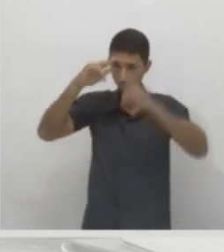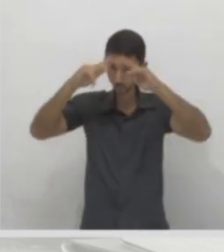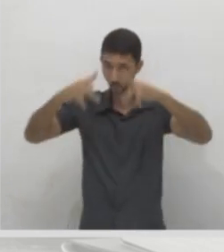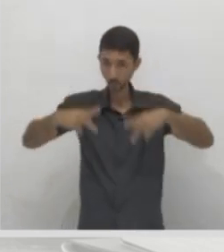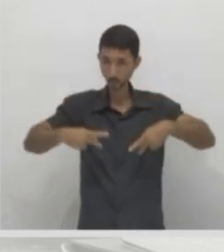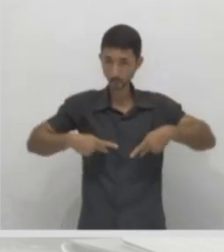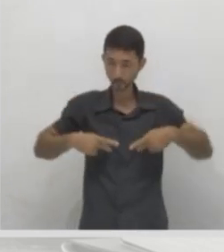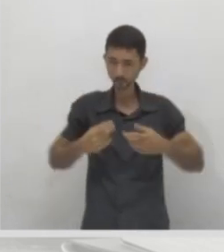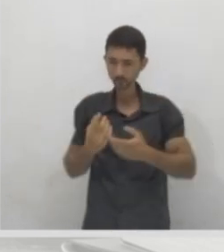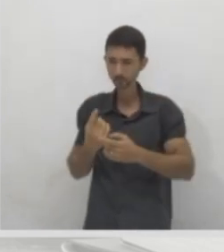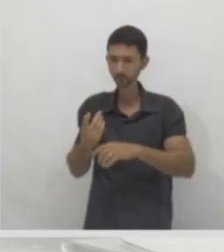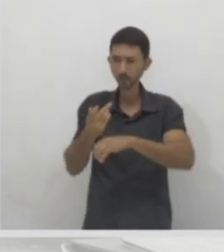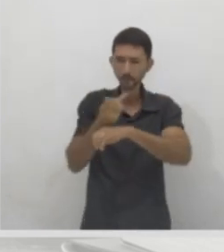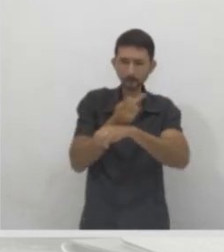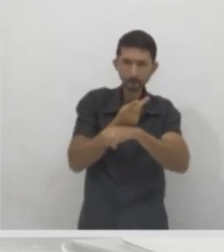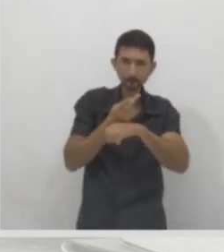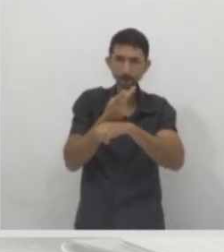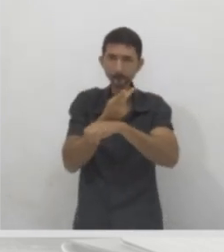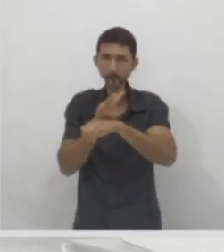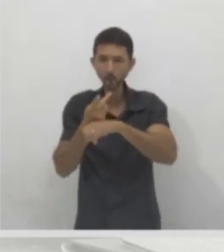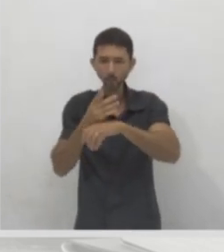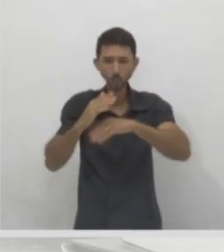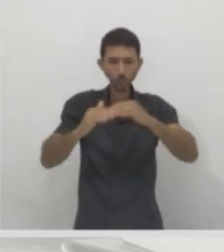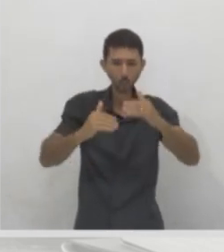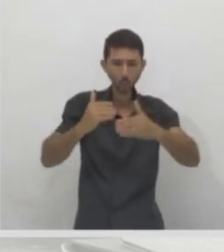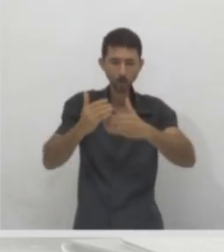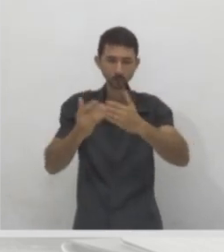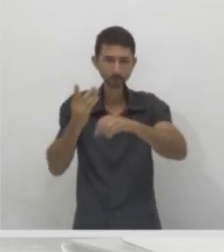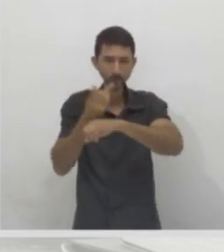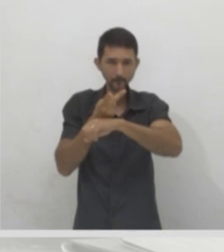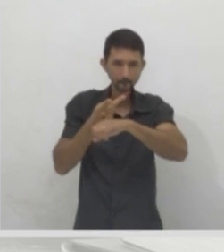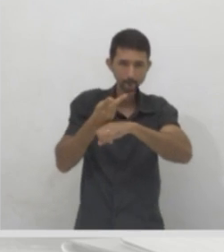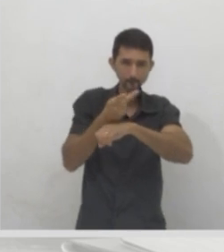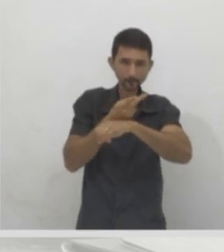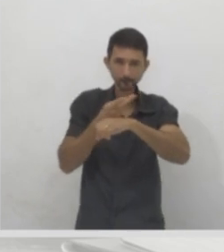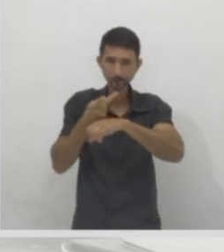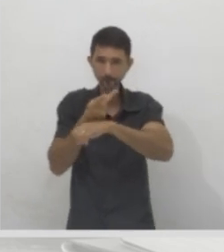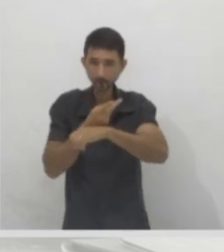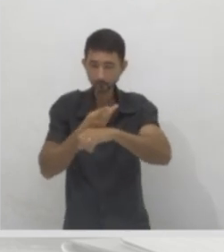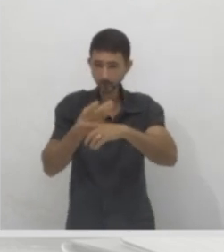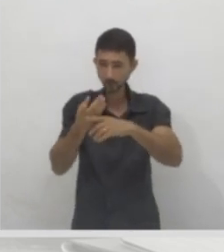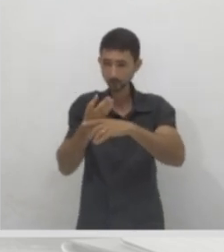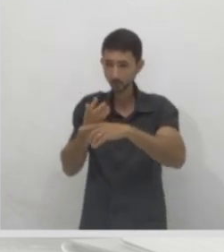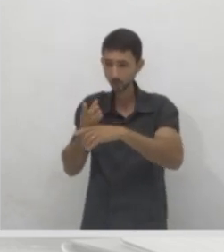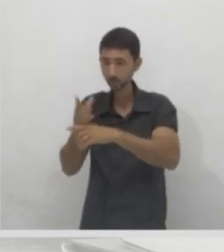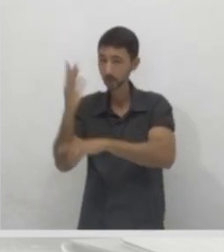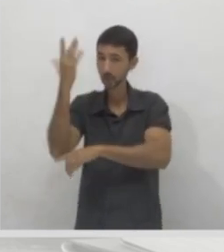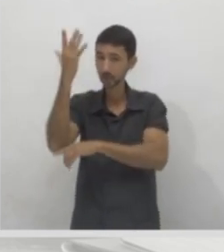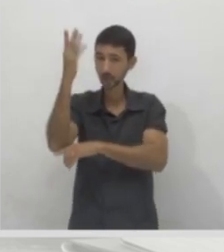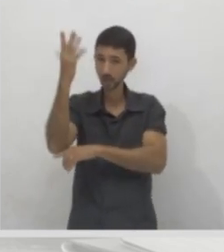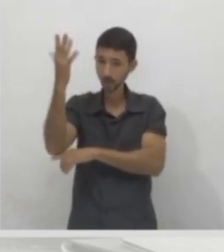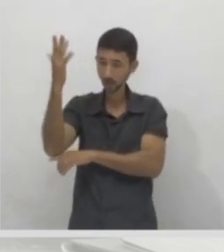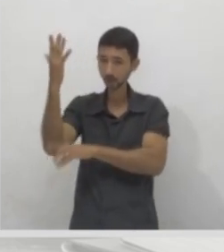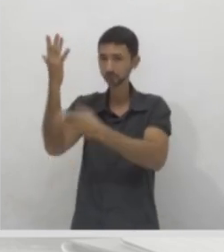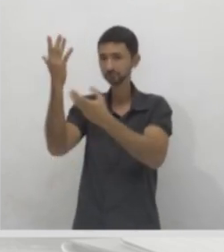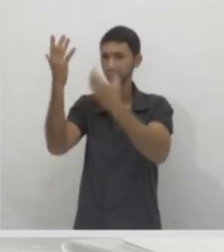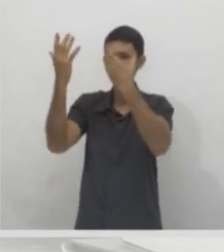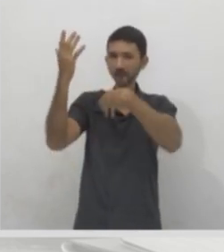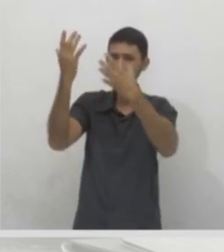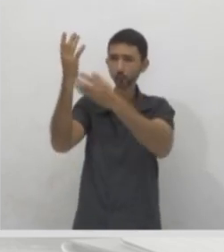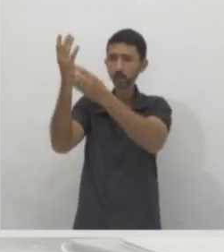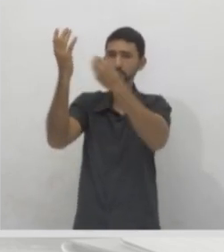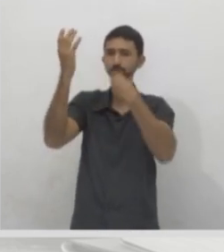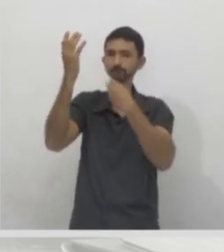tá? Nesse estágio de desenvolvimento, ele apenas buscava na natureza, né, o que a